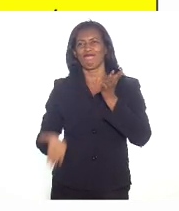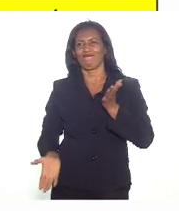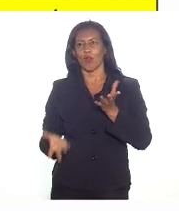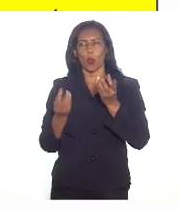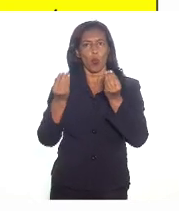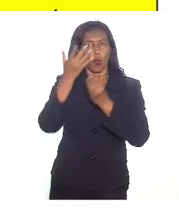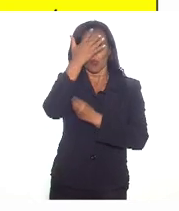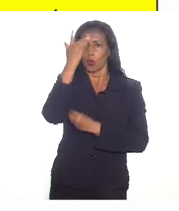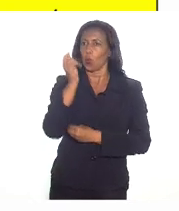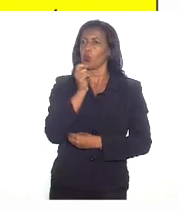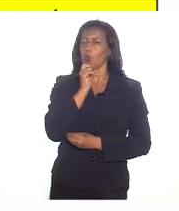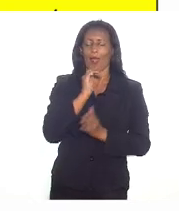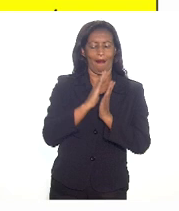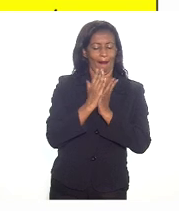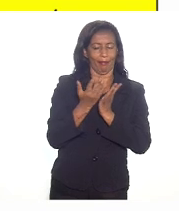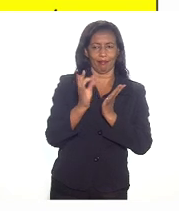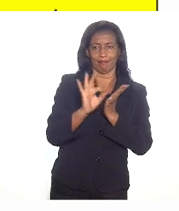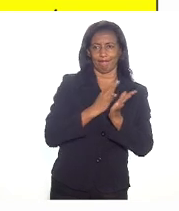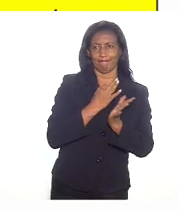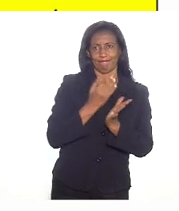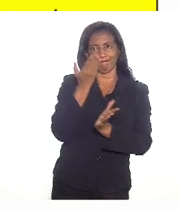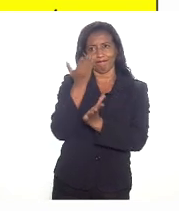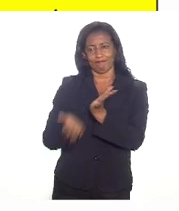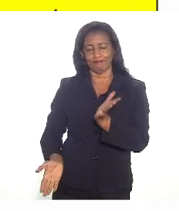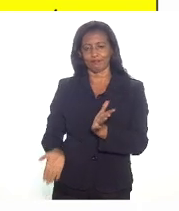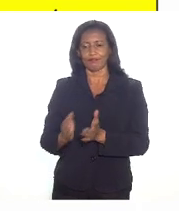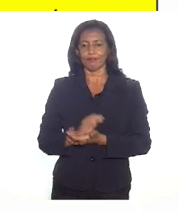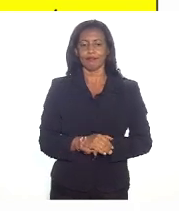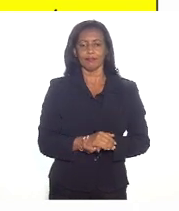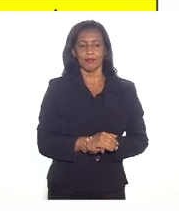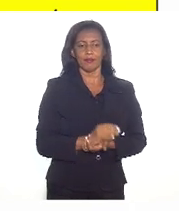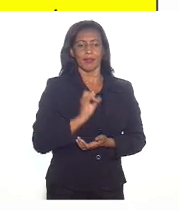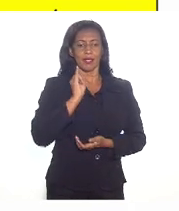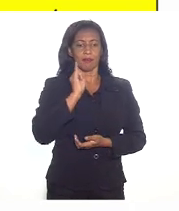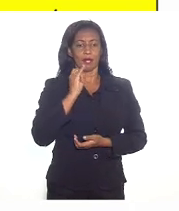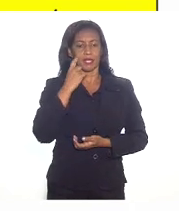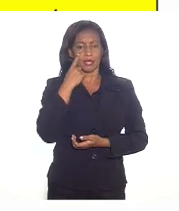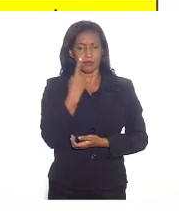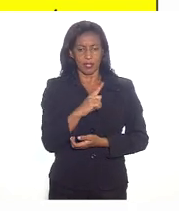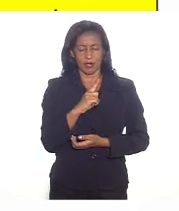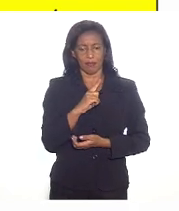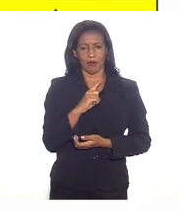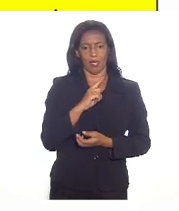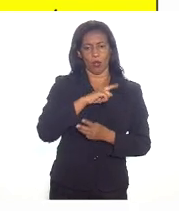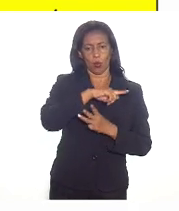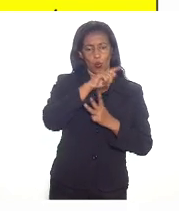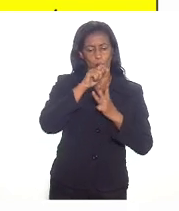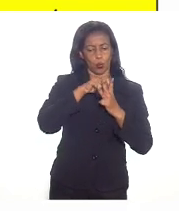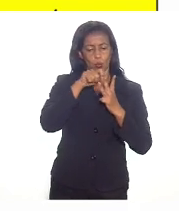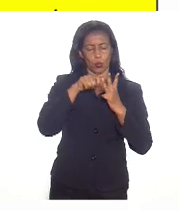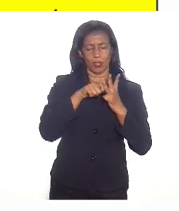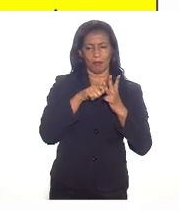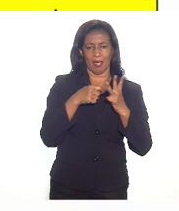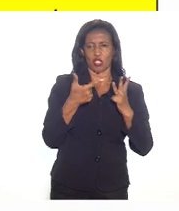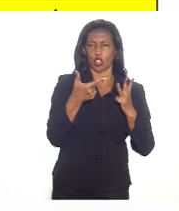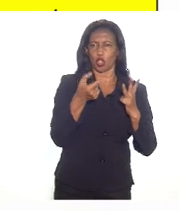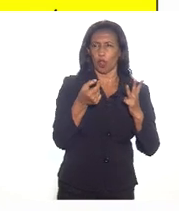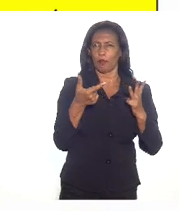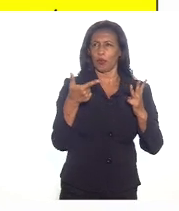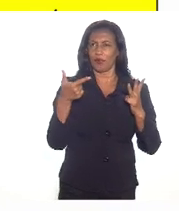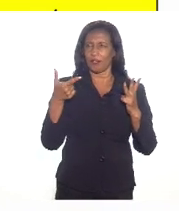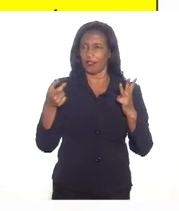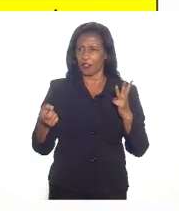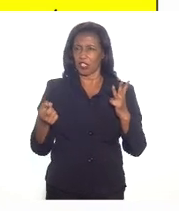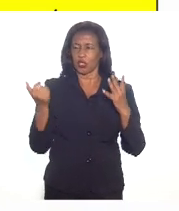mil empregos com carteira assinada. Quando a gente vai pela PNAD, a gente pega o último trimestre de 2020, compara com o